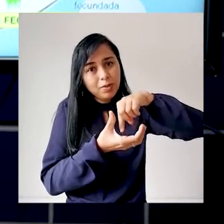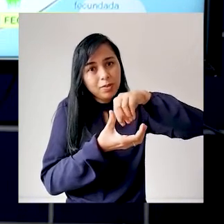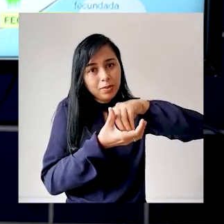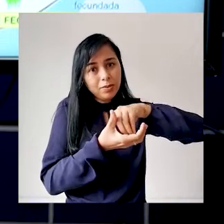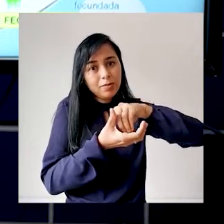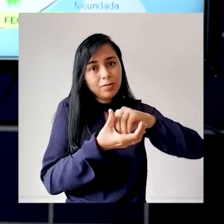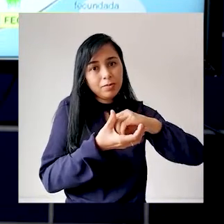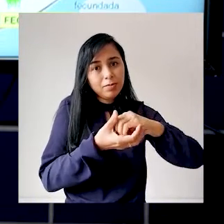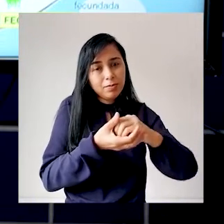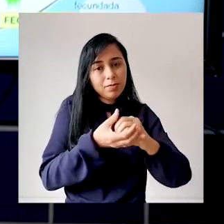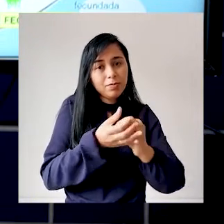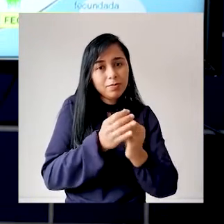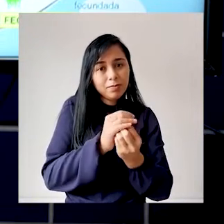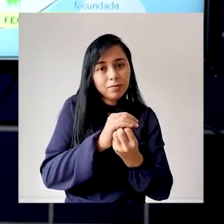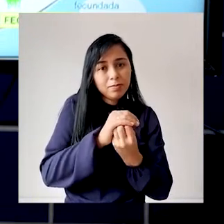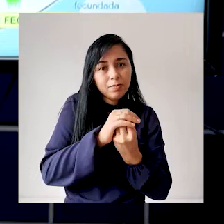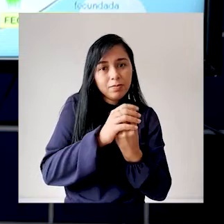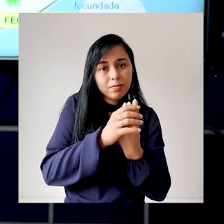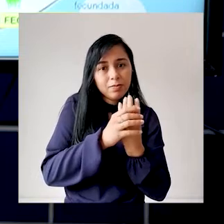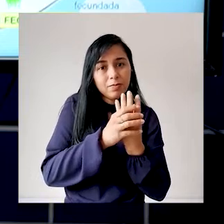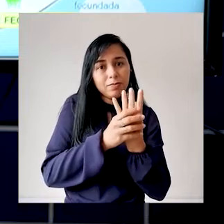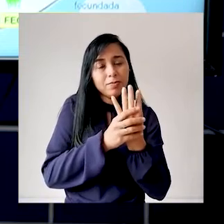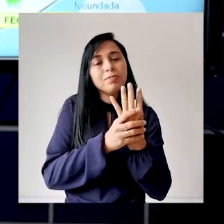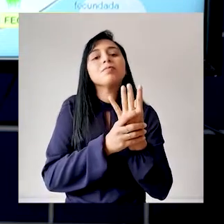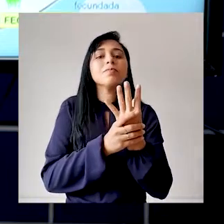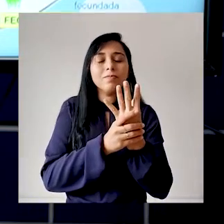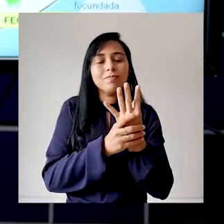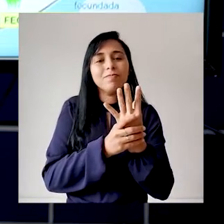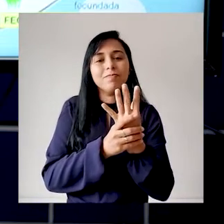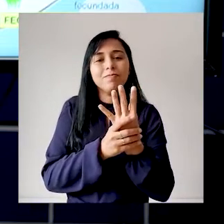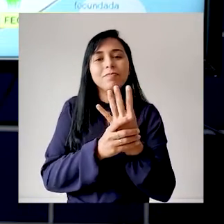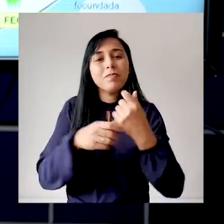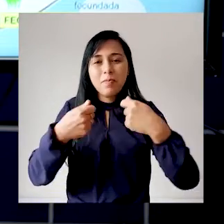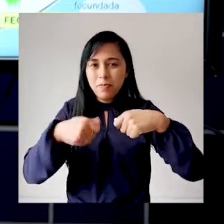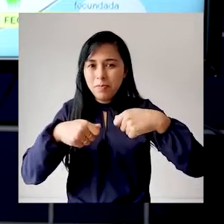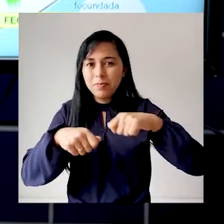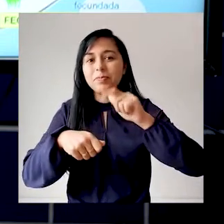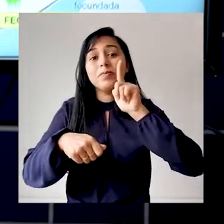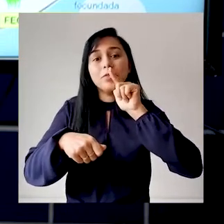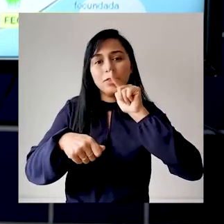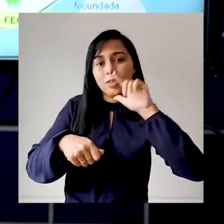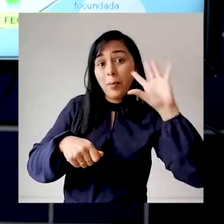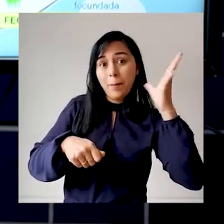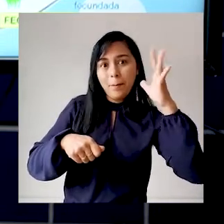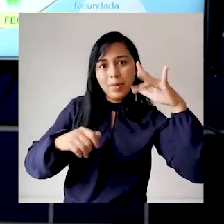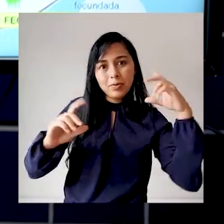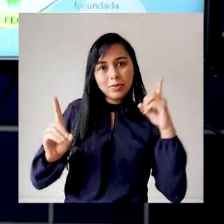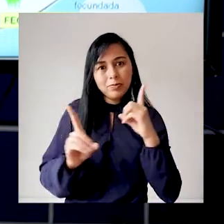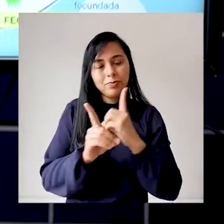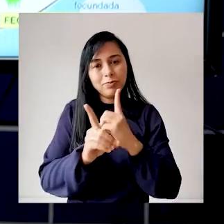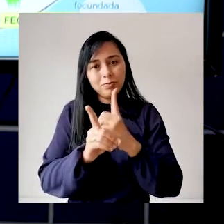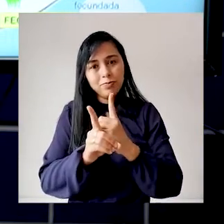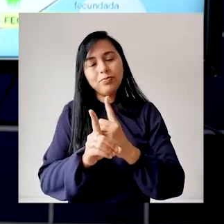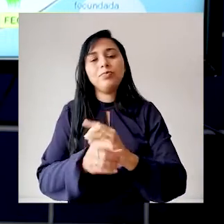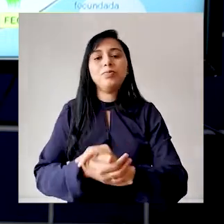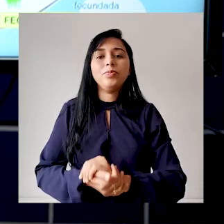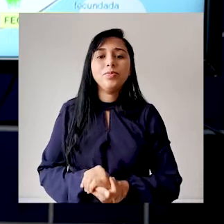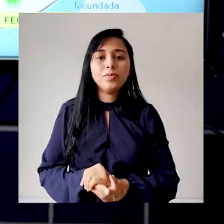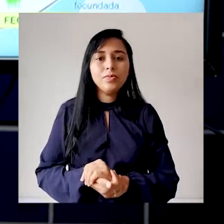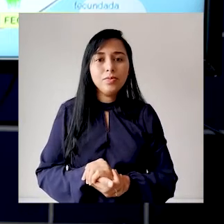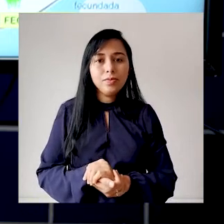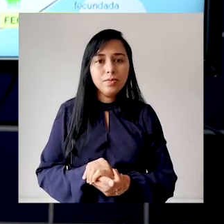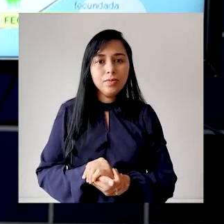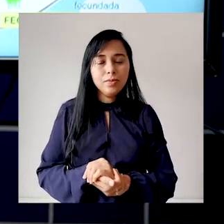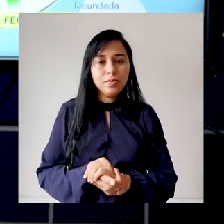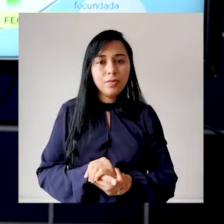sexuada dessas plantas, ela é totalmente dependente da água. E encontrando